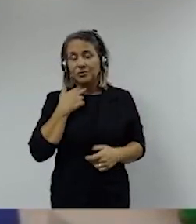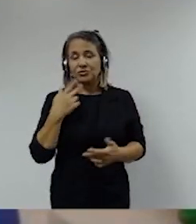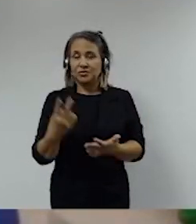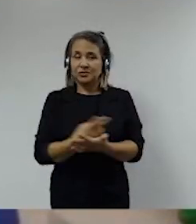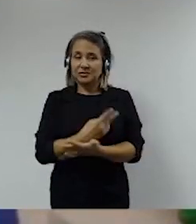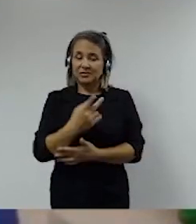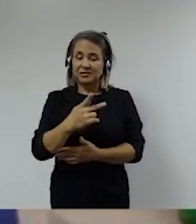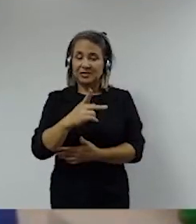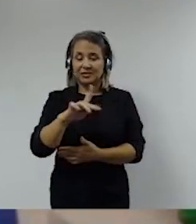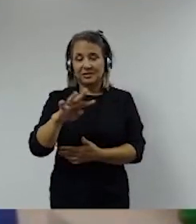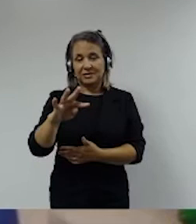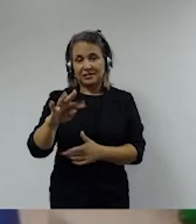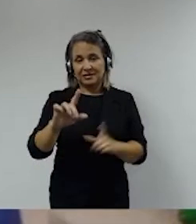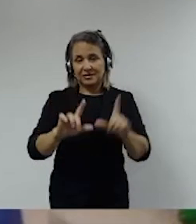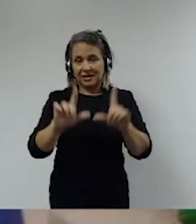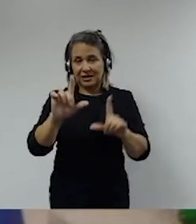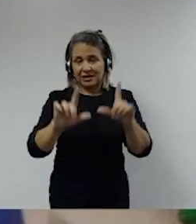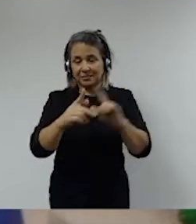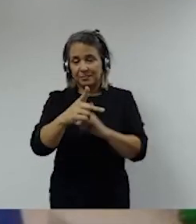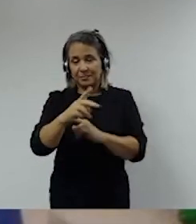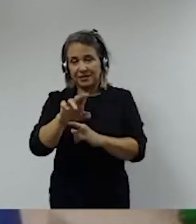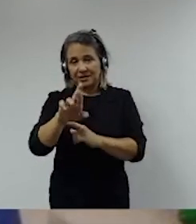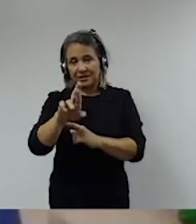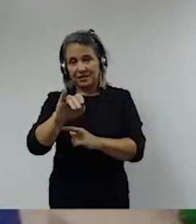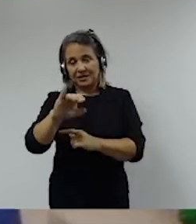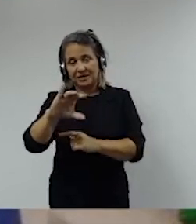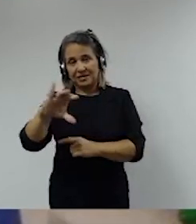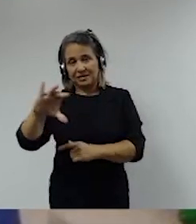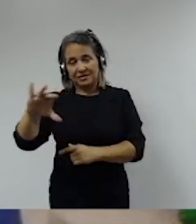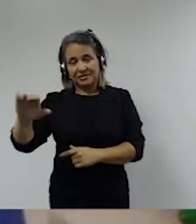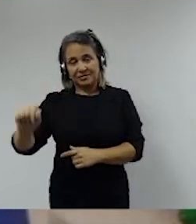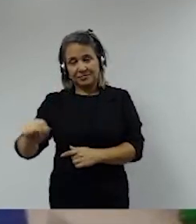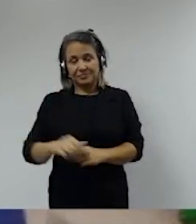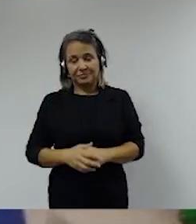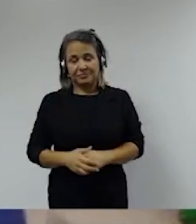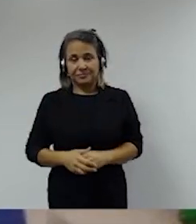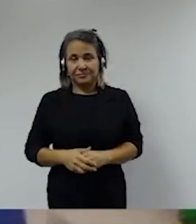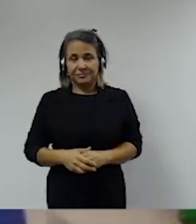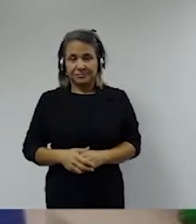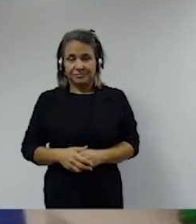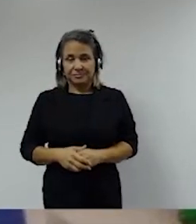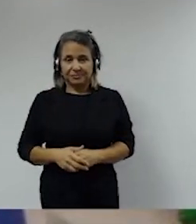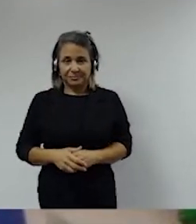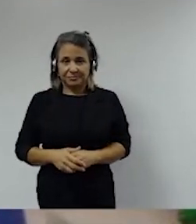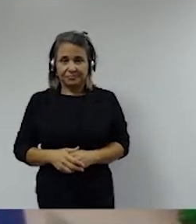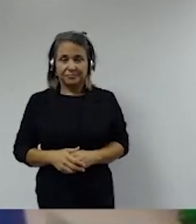da teleperícia. Tá? Doutor Diógenes. Oi.